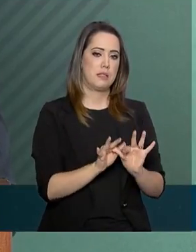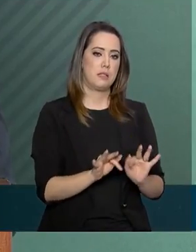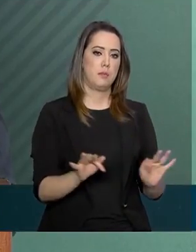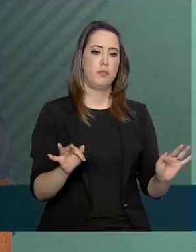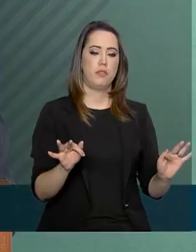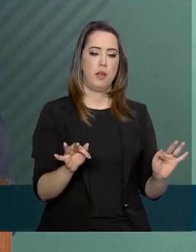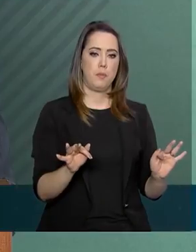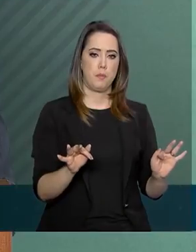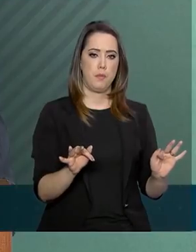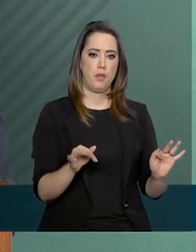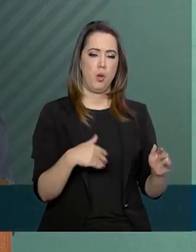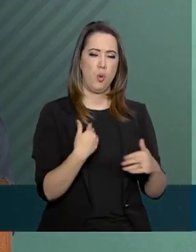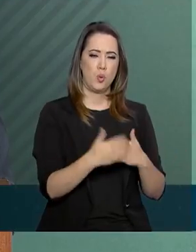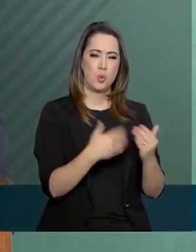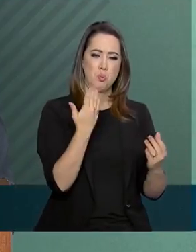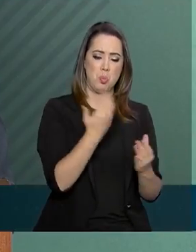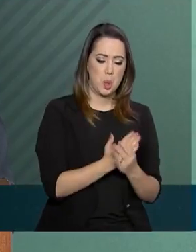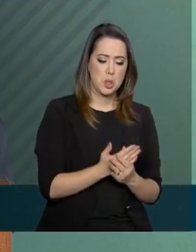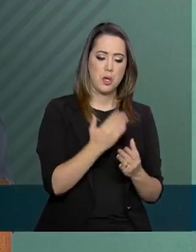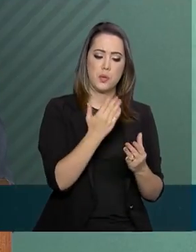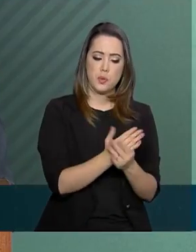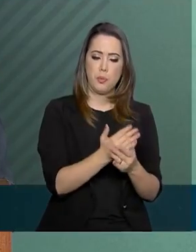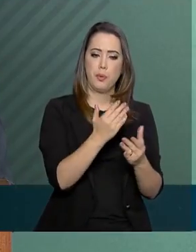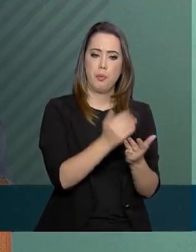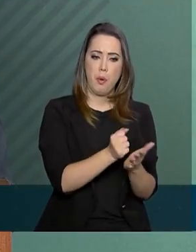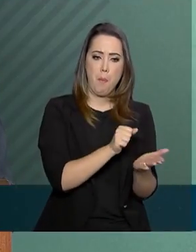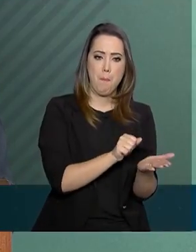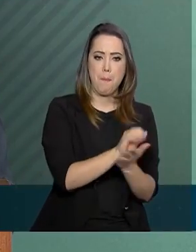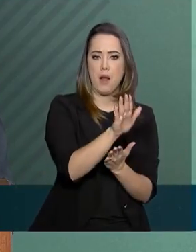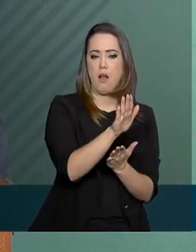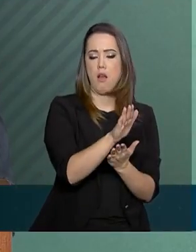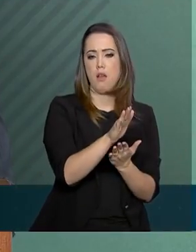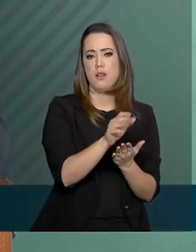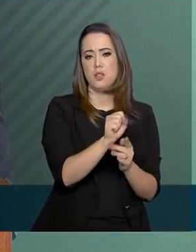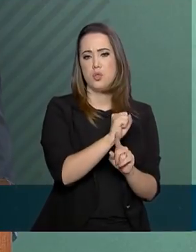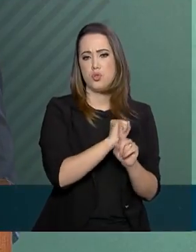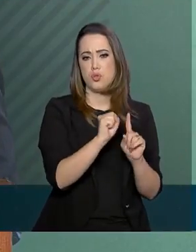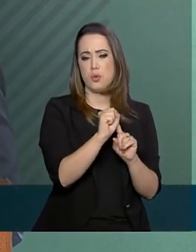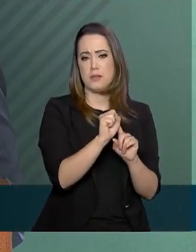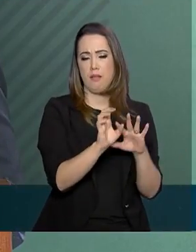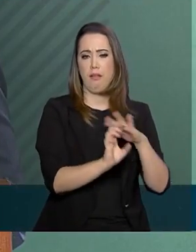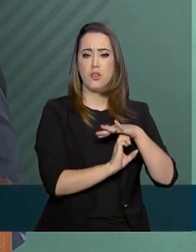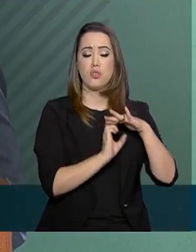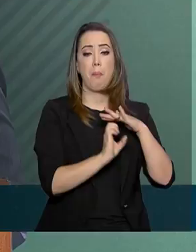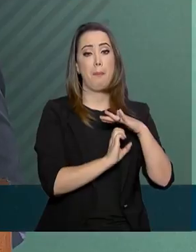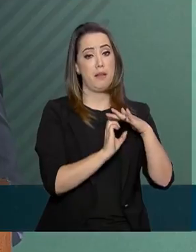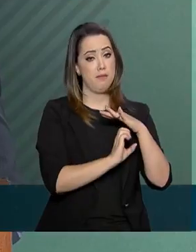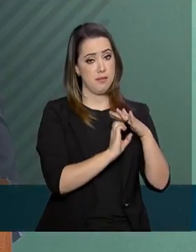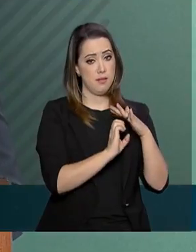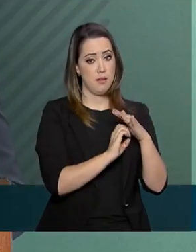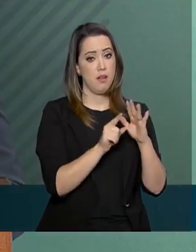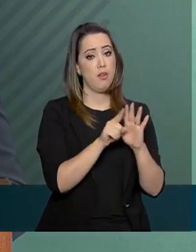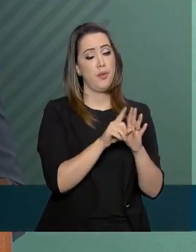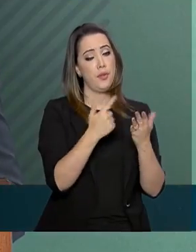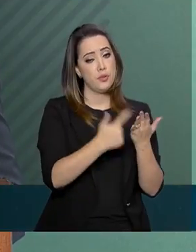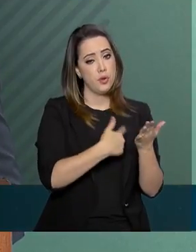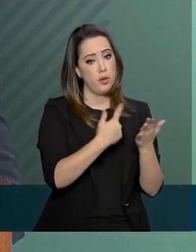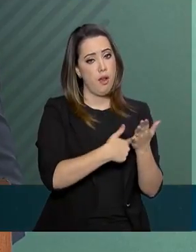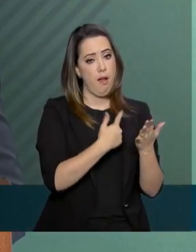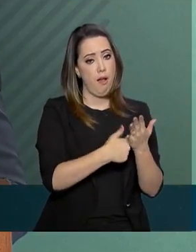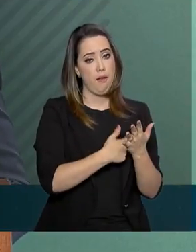dos processos referentes às publicações societárias em órgãos oficiais em jornais de grande